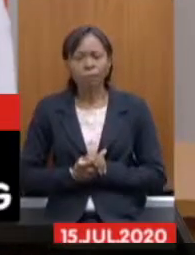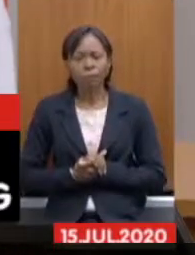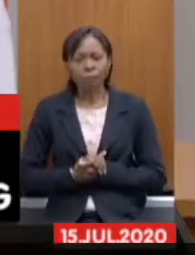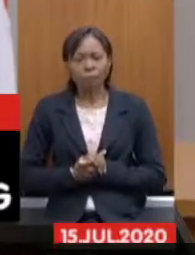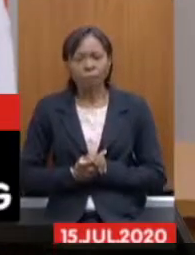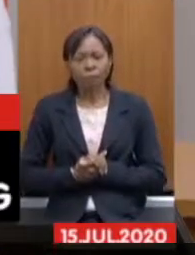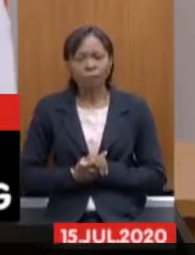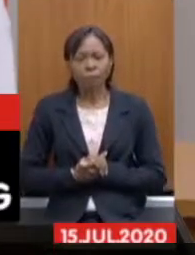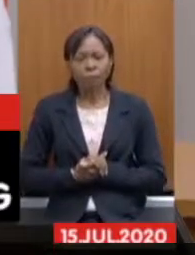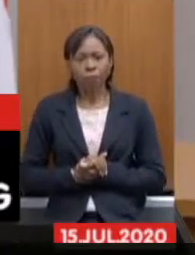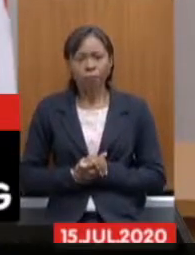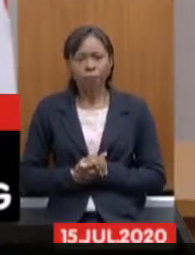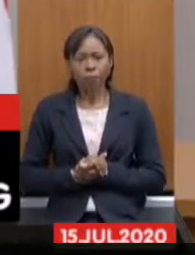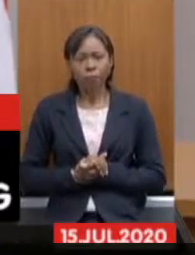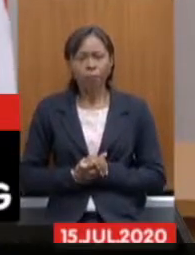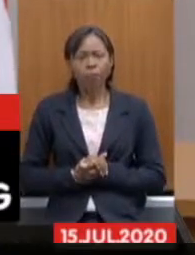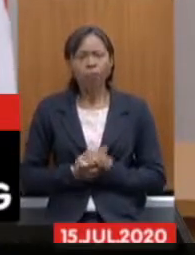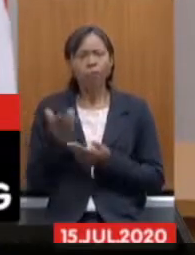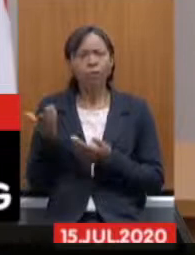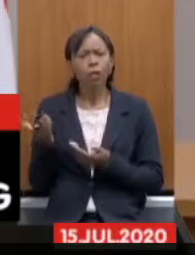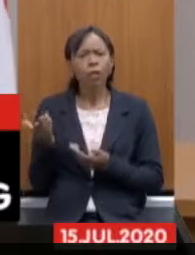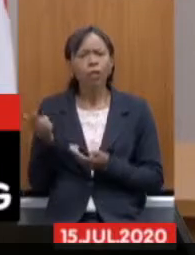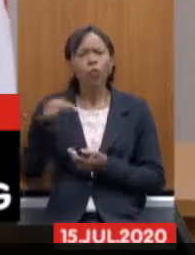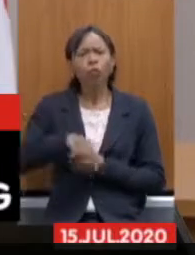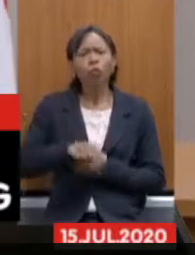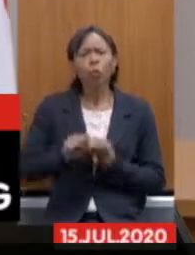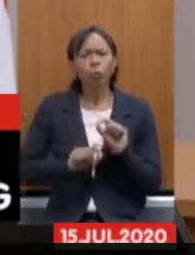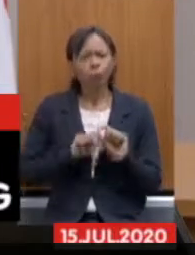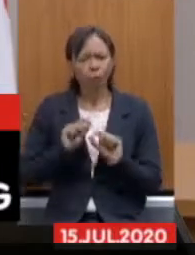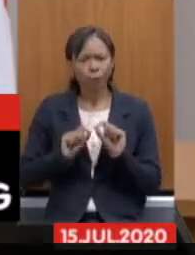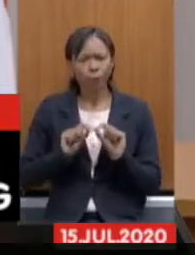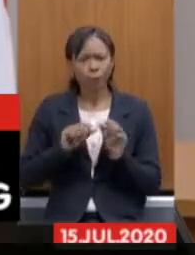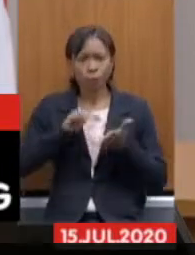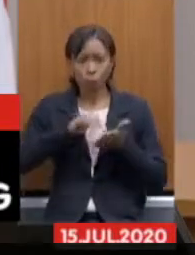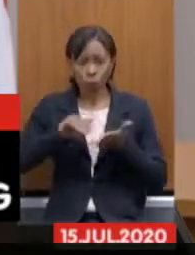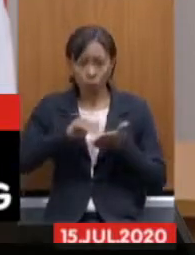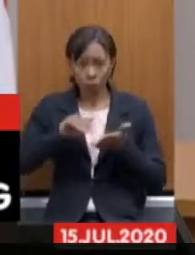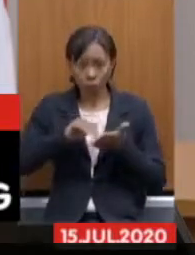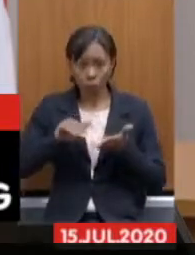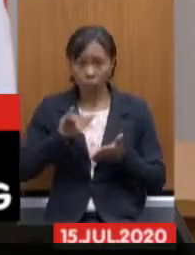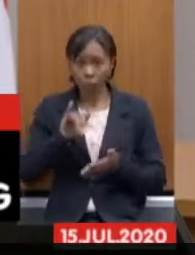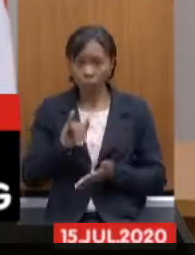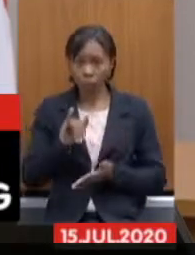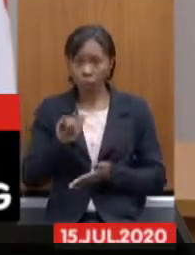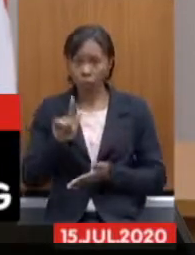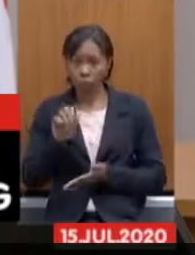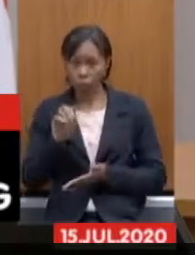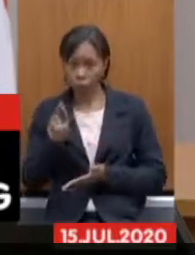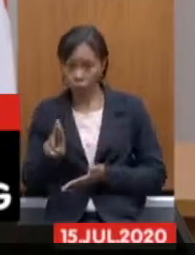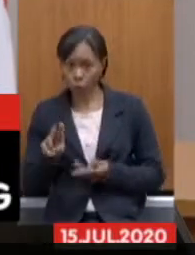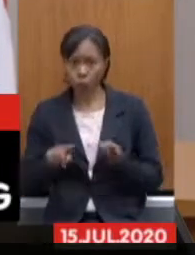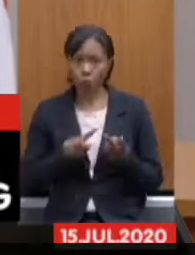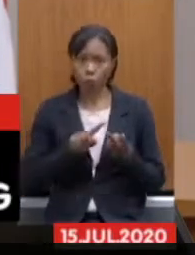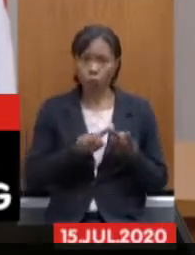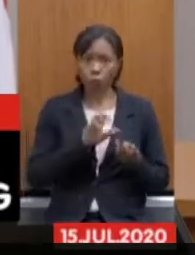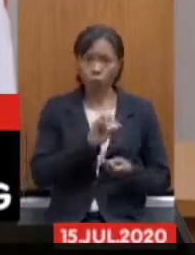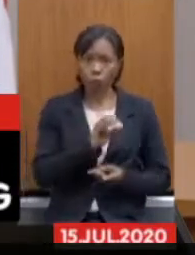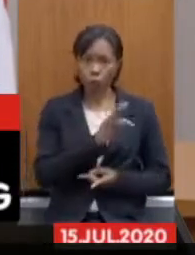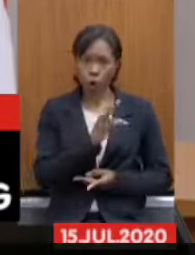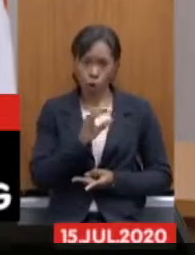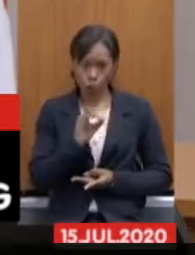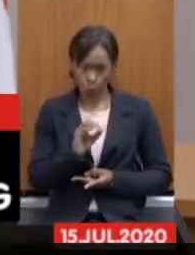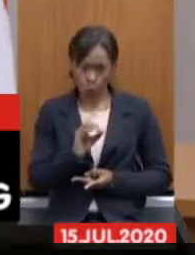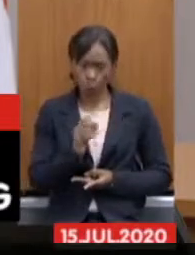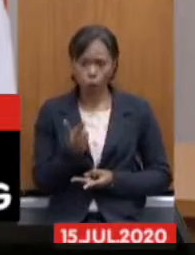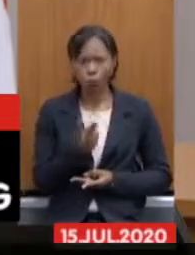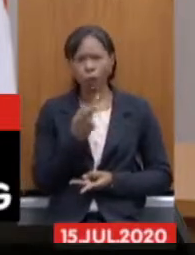webnário foi trazido aqui pelo secretário igor e otto que a